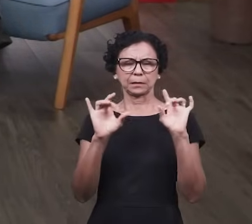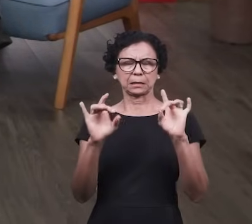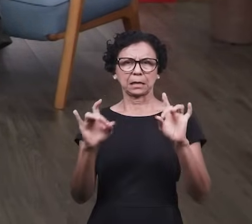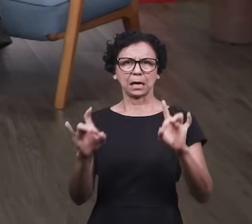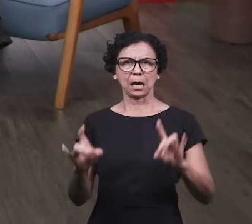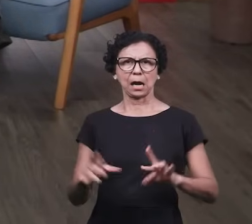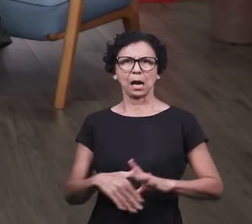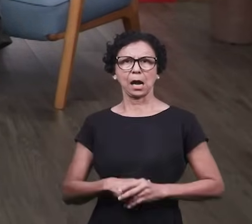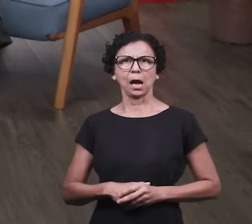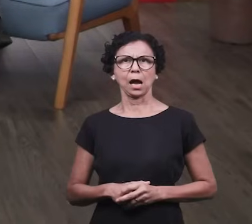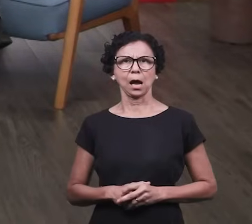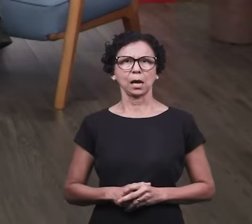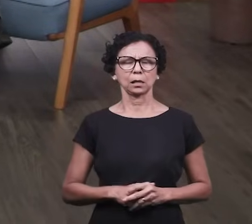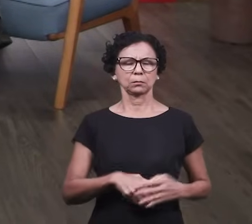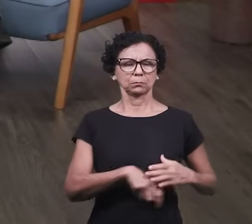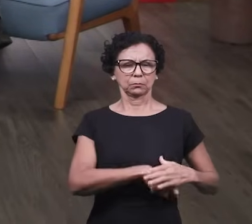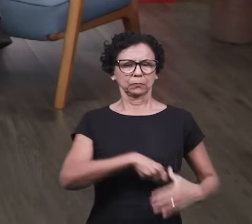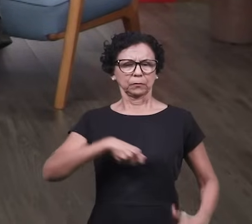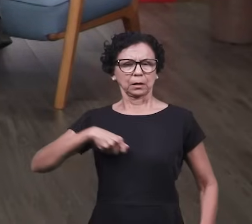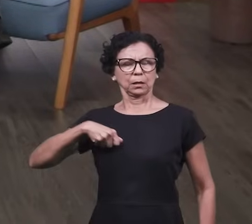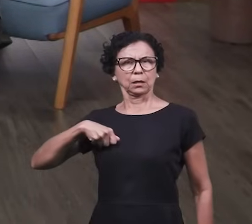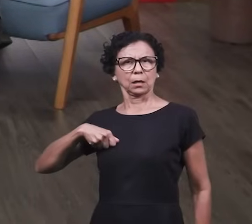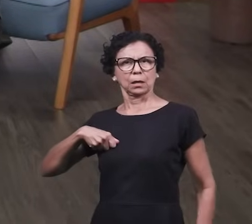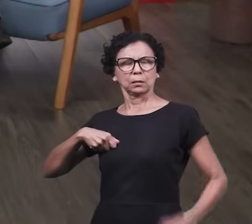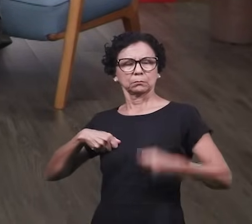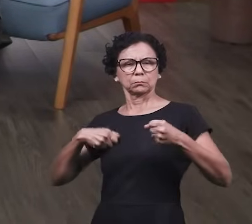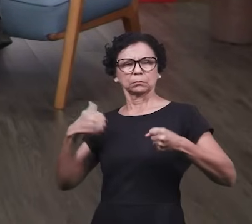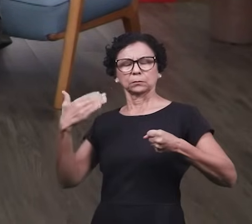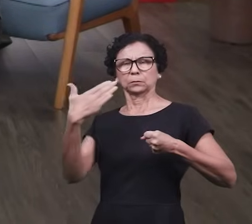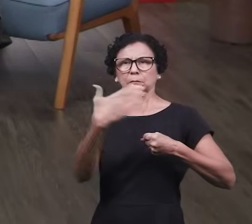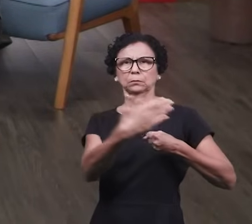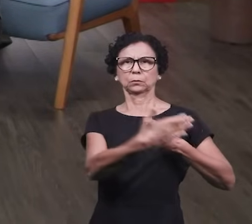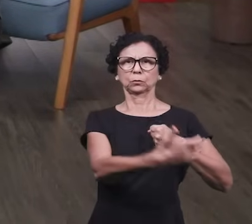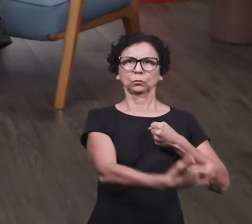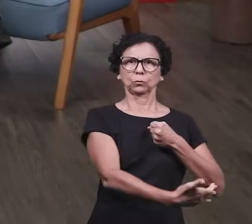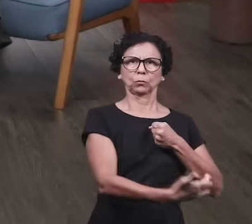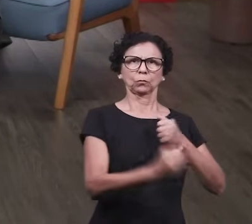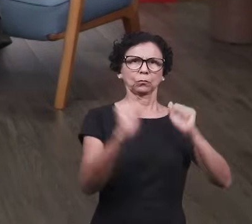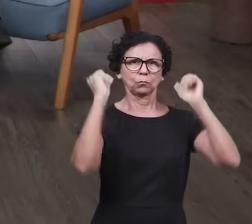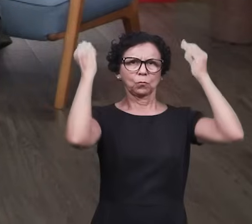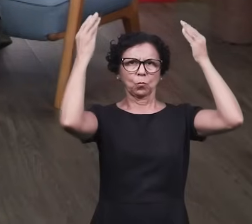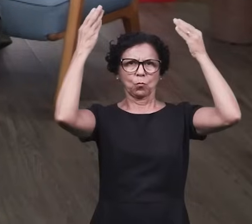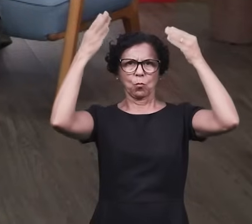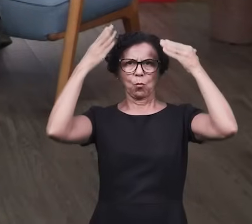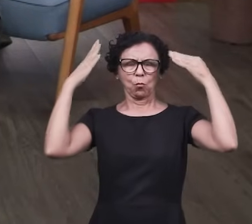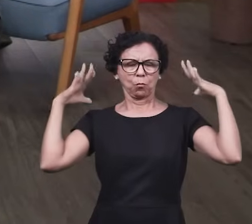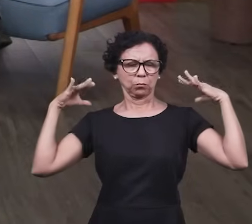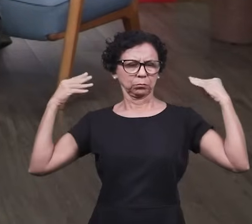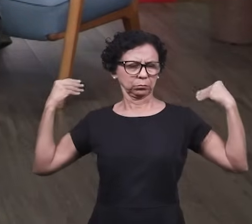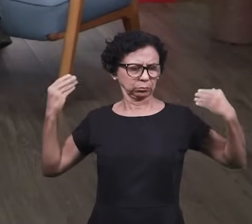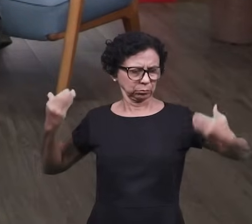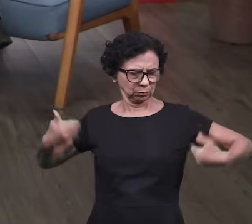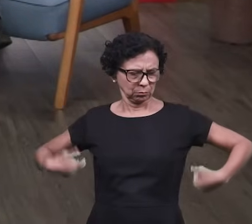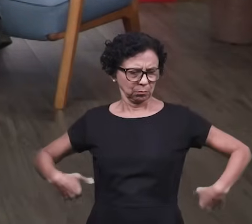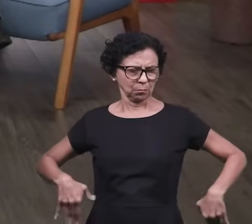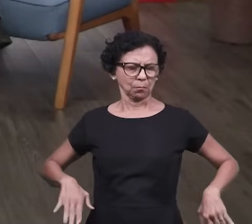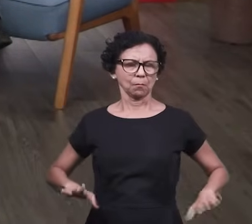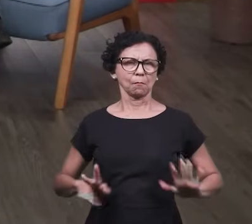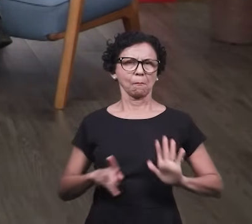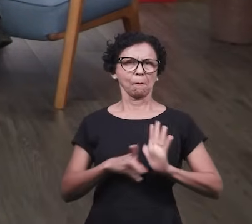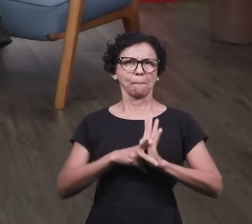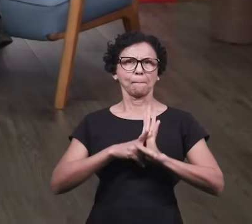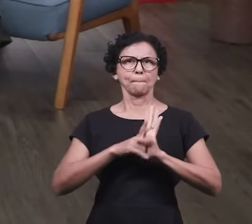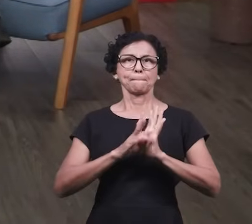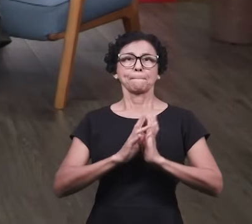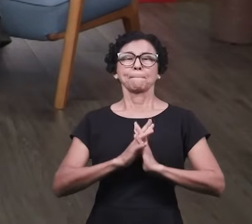valentes, certamente com as suas espadas, os seus escudos. O rei com a sua roupa